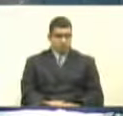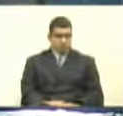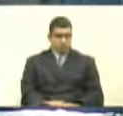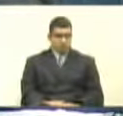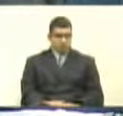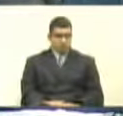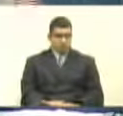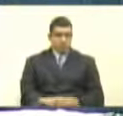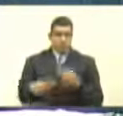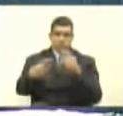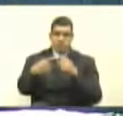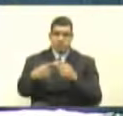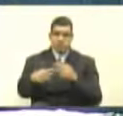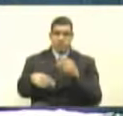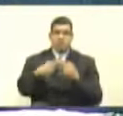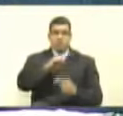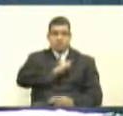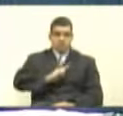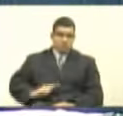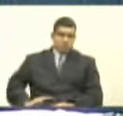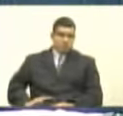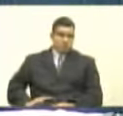Numa decisão que, segundo o governador,